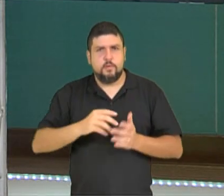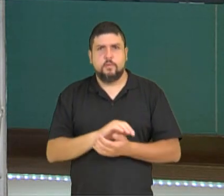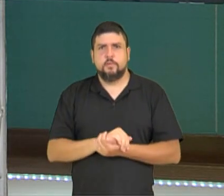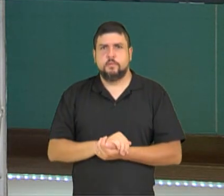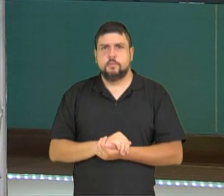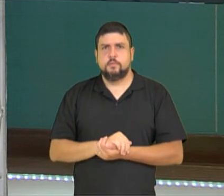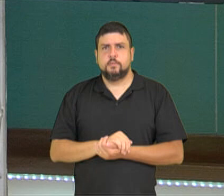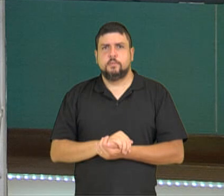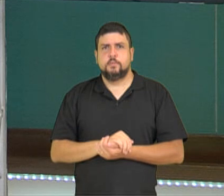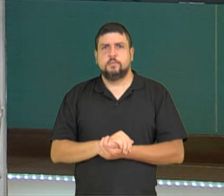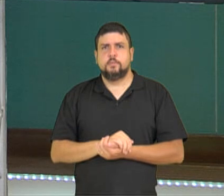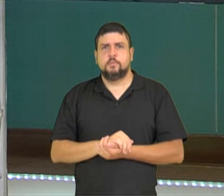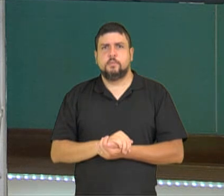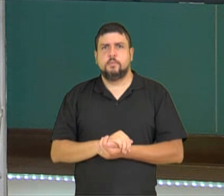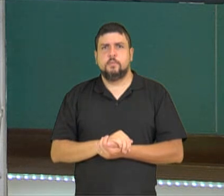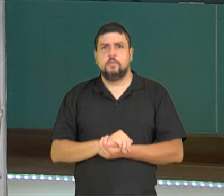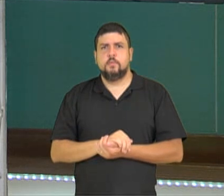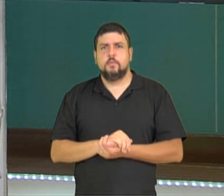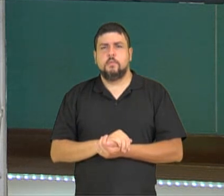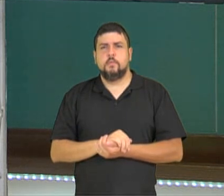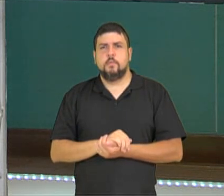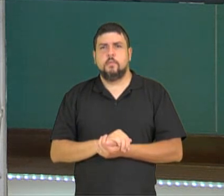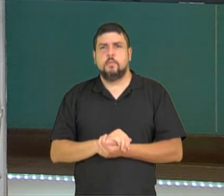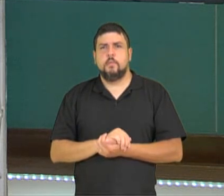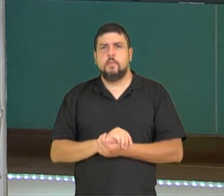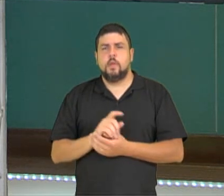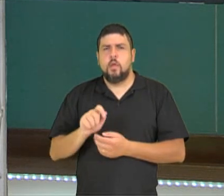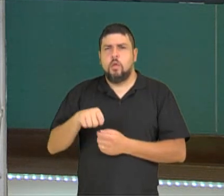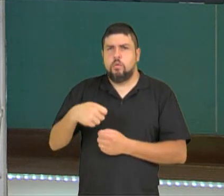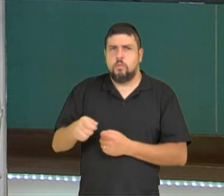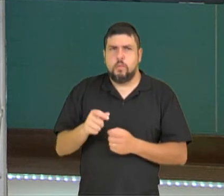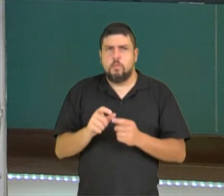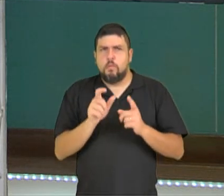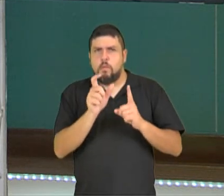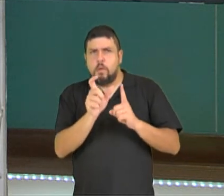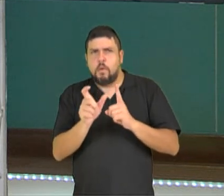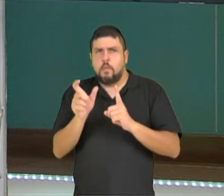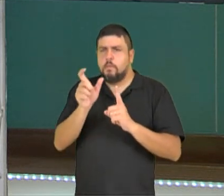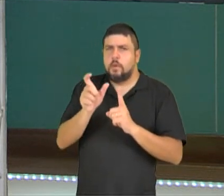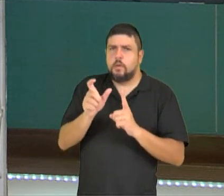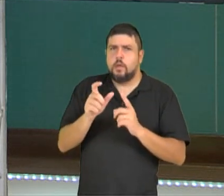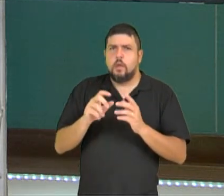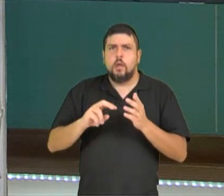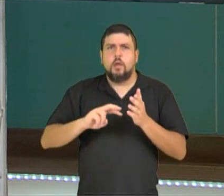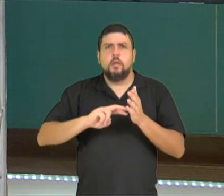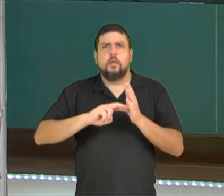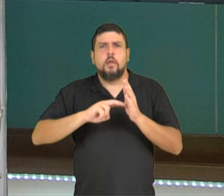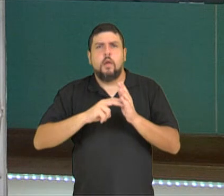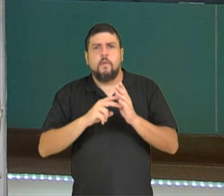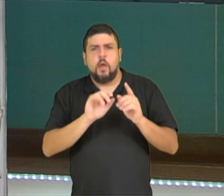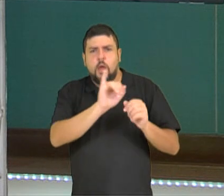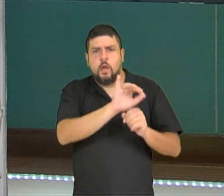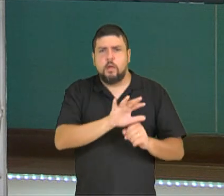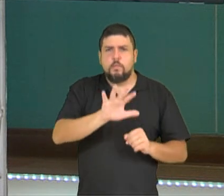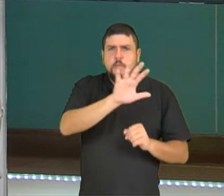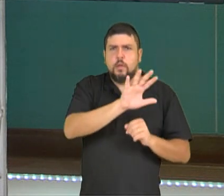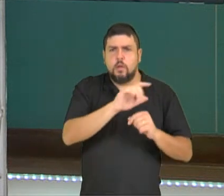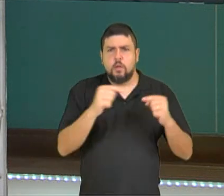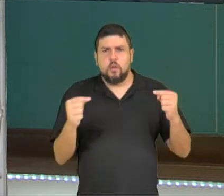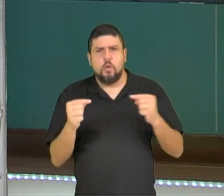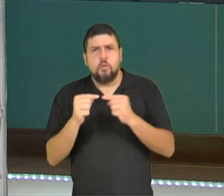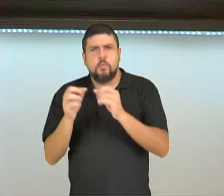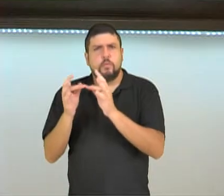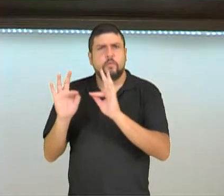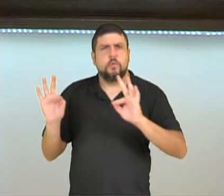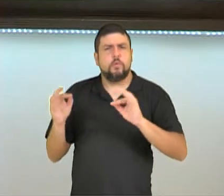E sobre essa questão não verbal, explique a significação da expressão figurada não dá